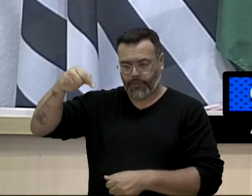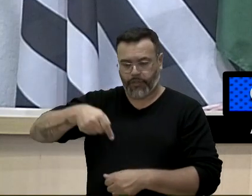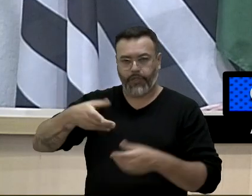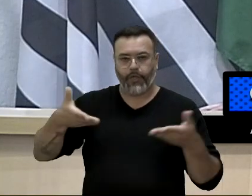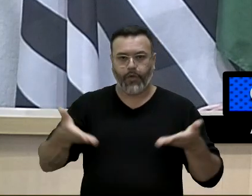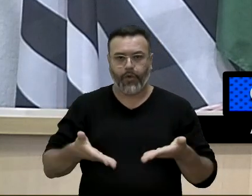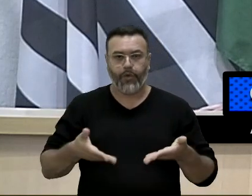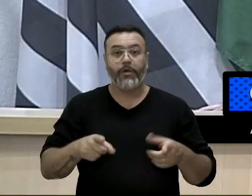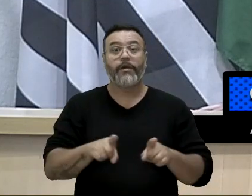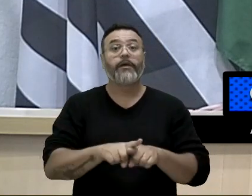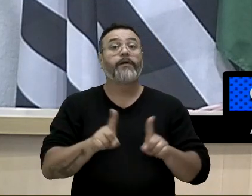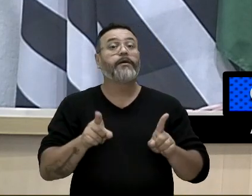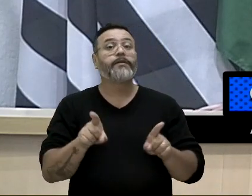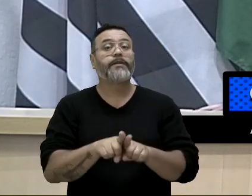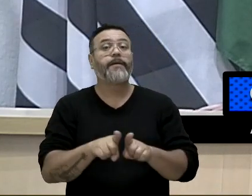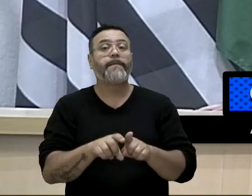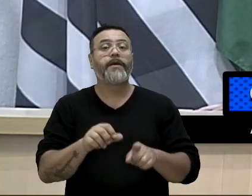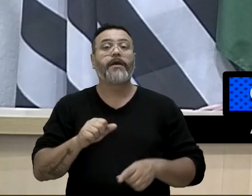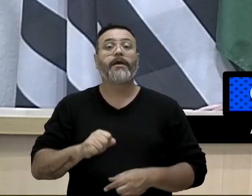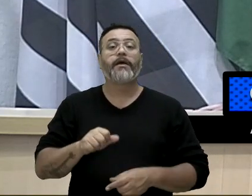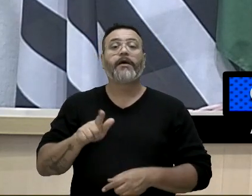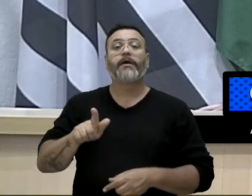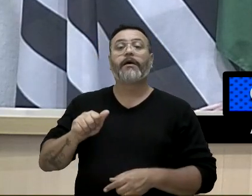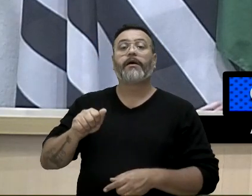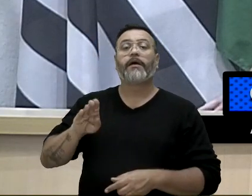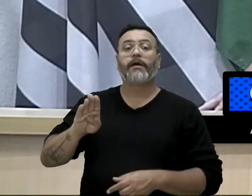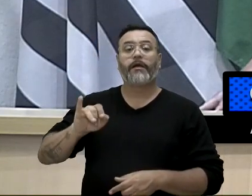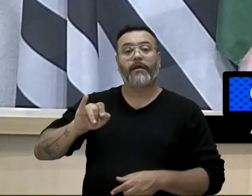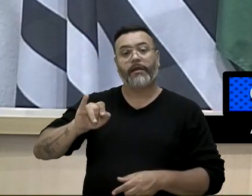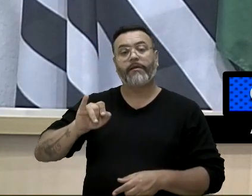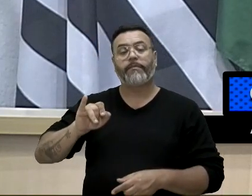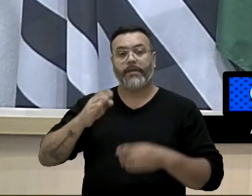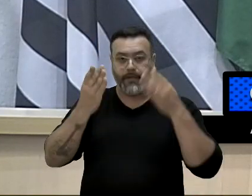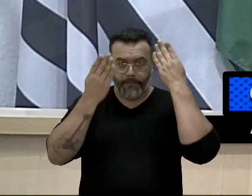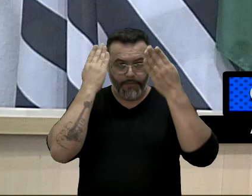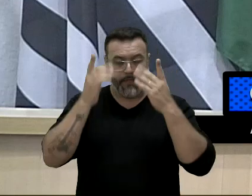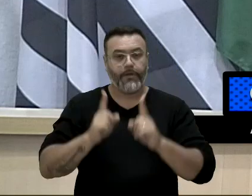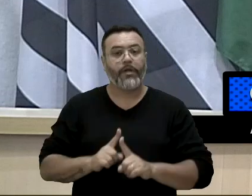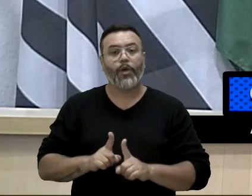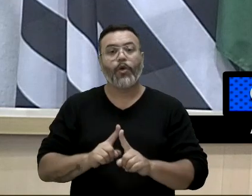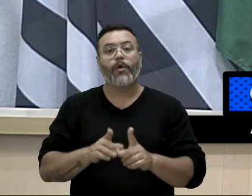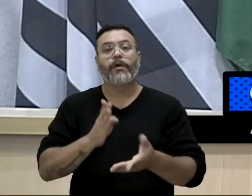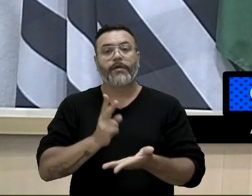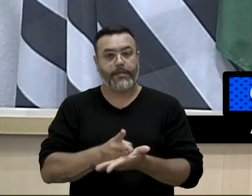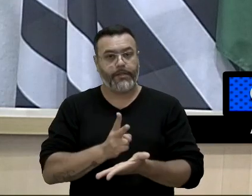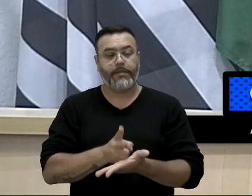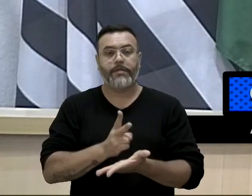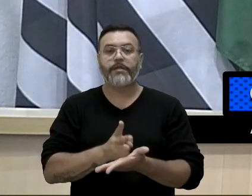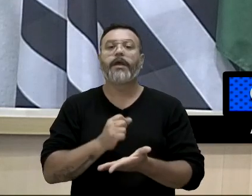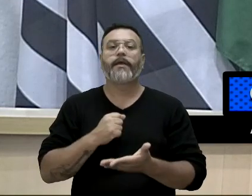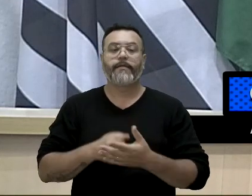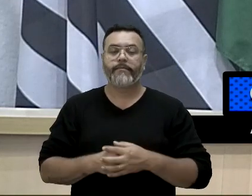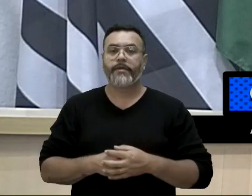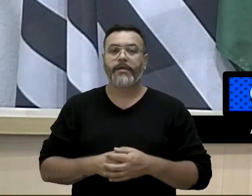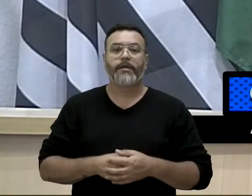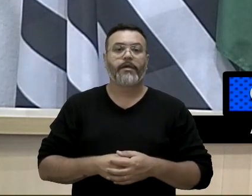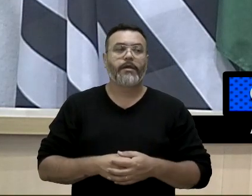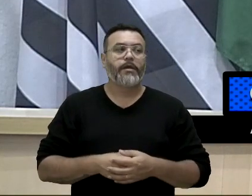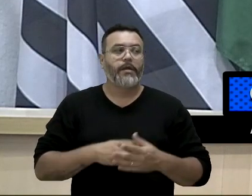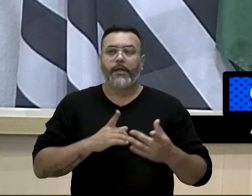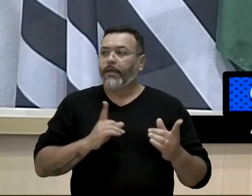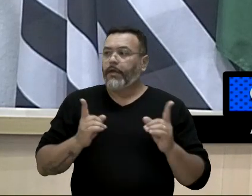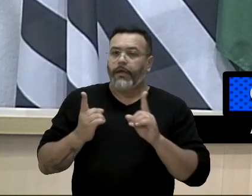Gabi, que é a psicóloga que sempre fica nos acompanhando. E elas também fazem toda a abordagem